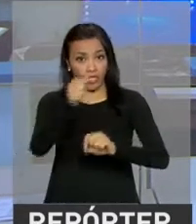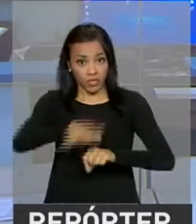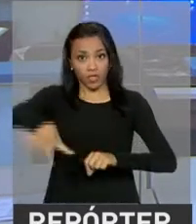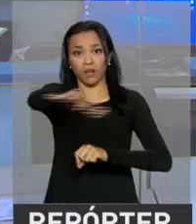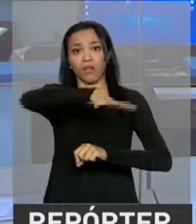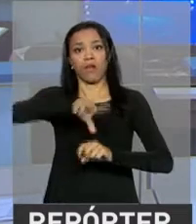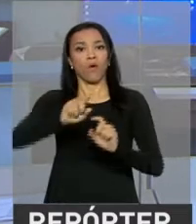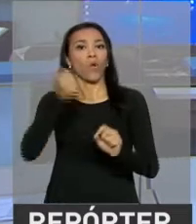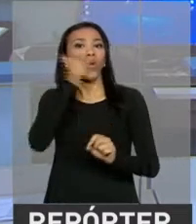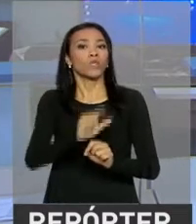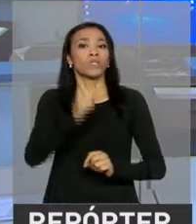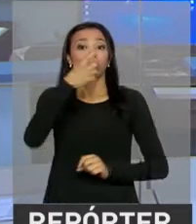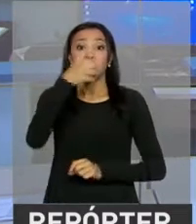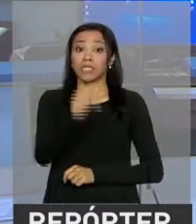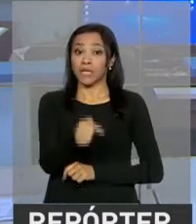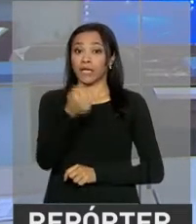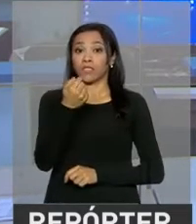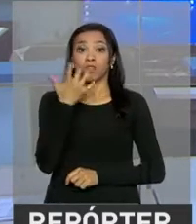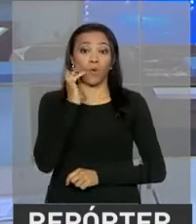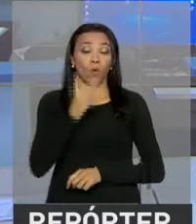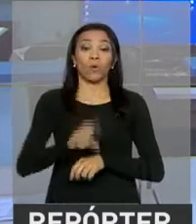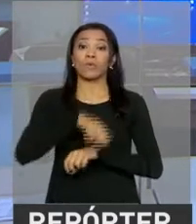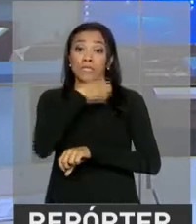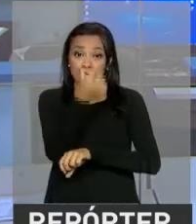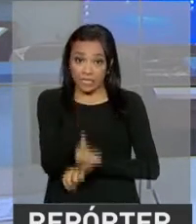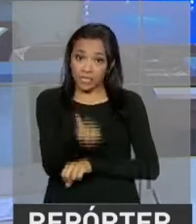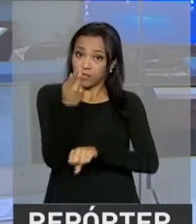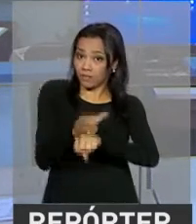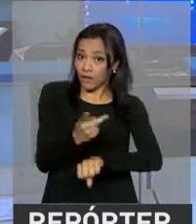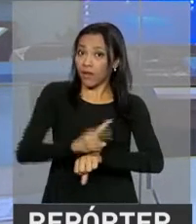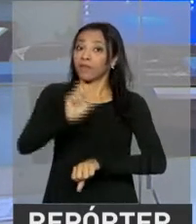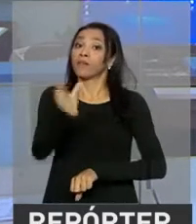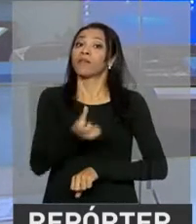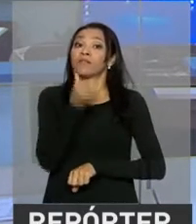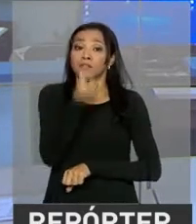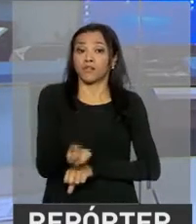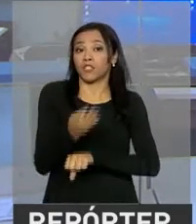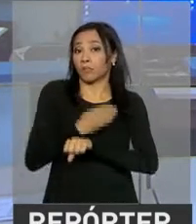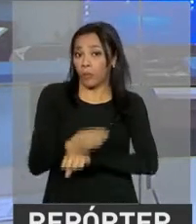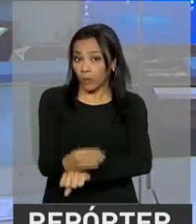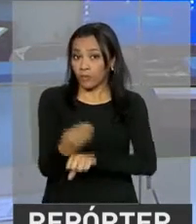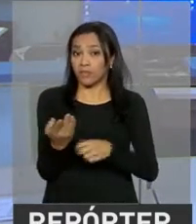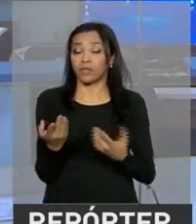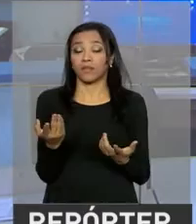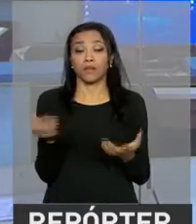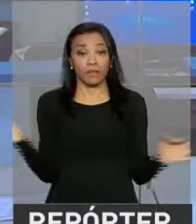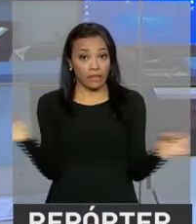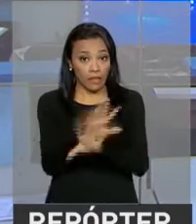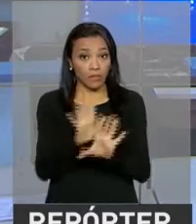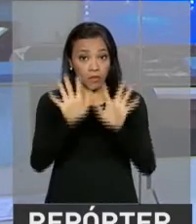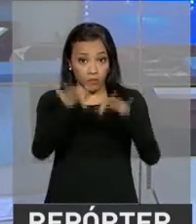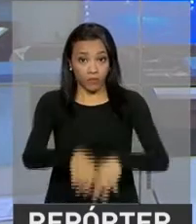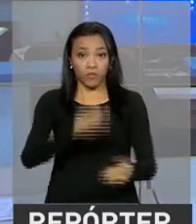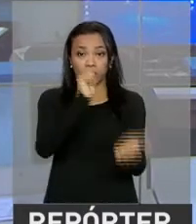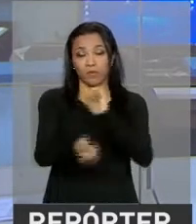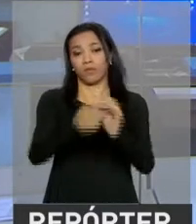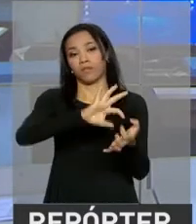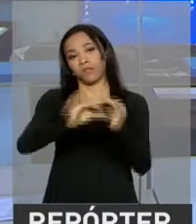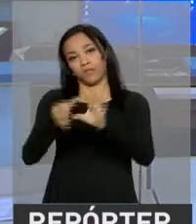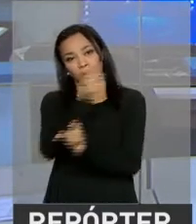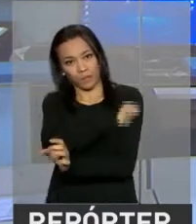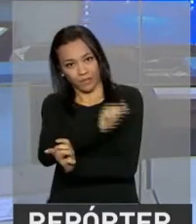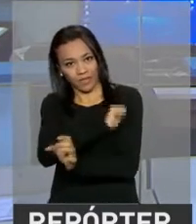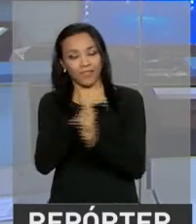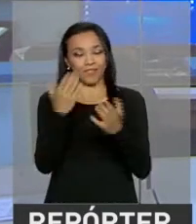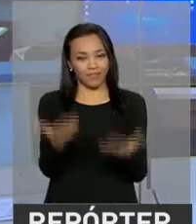conquistamos sete medalhas de ouro seis de prata e seis medalhas de bronze terminando os jogos rio 2016 em